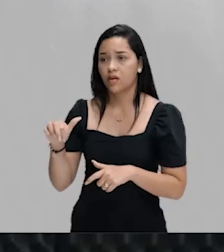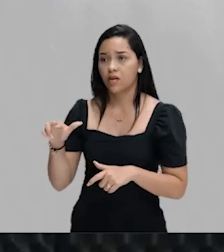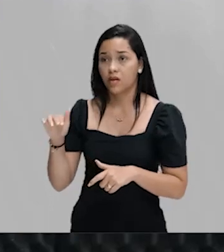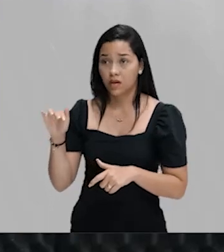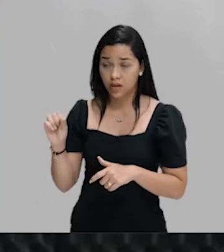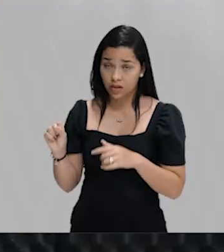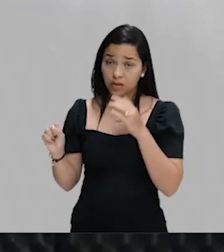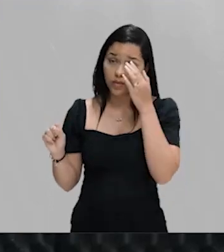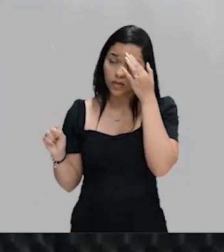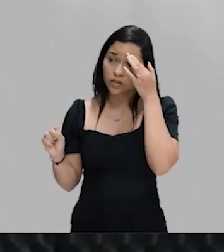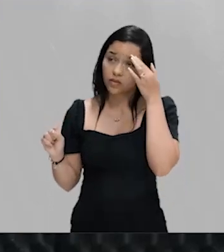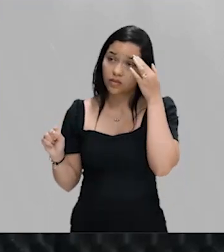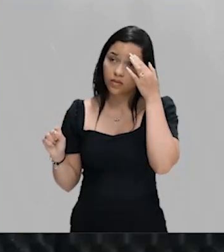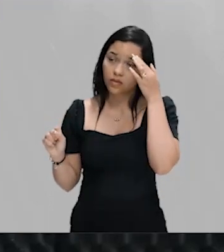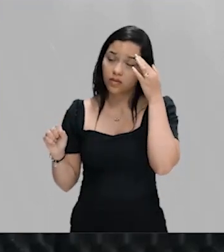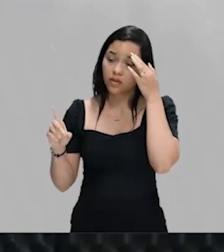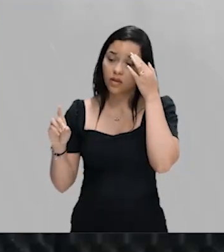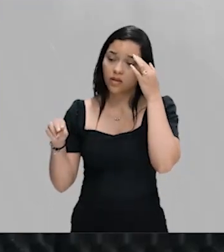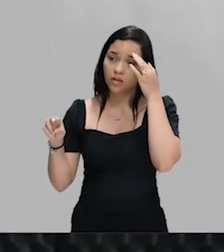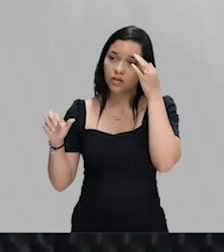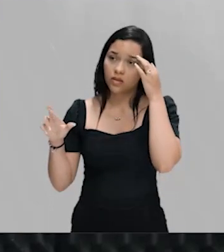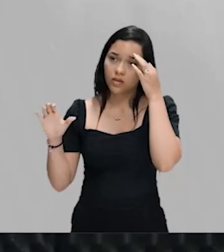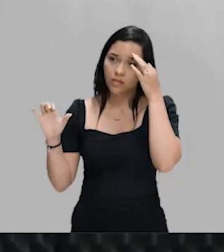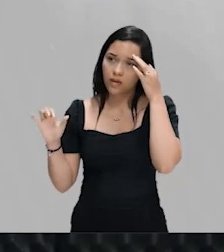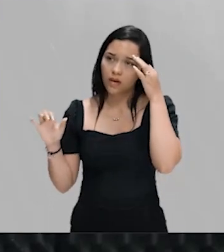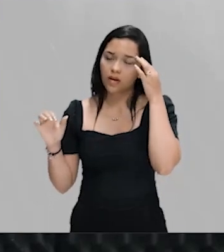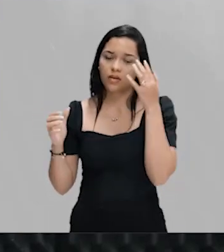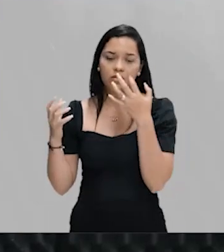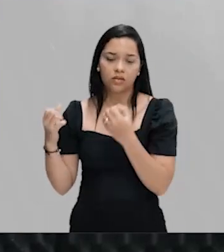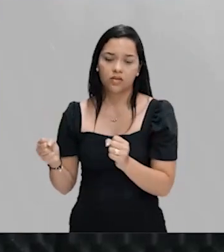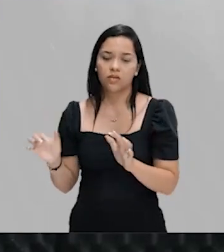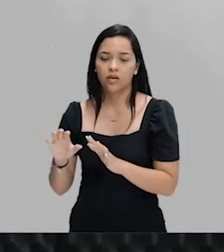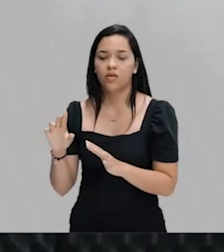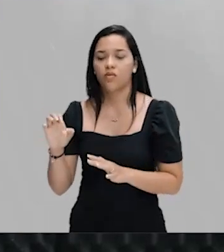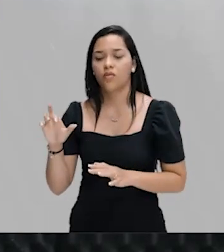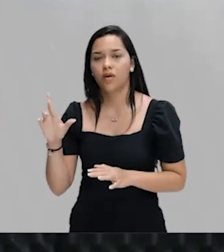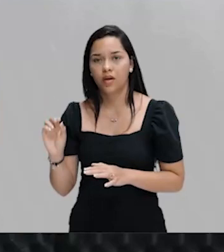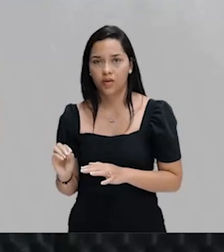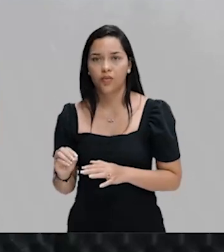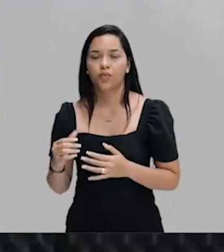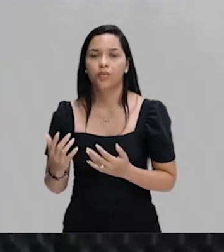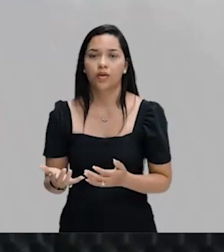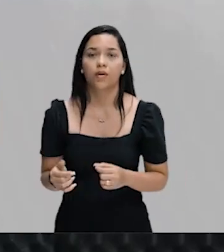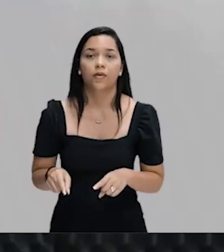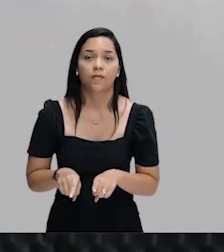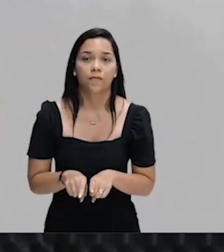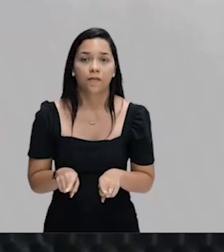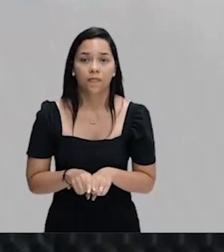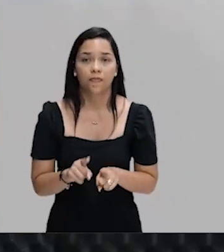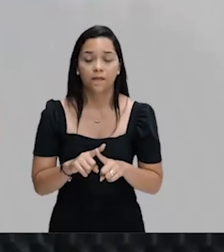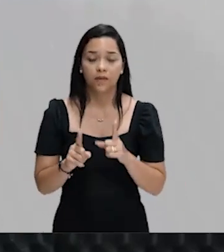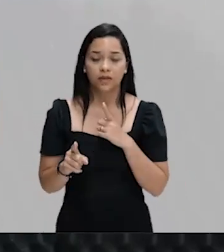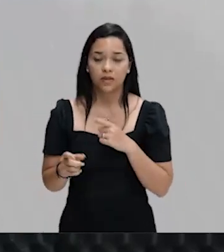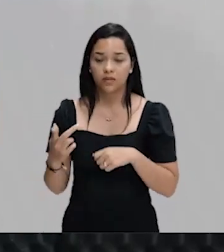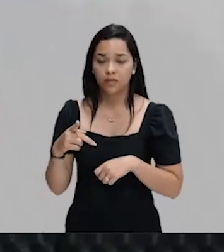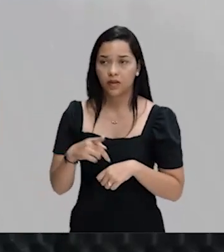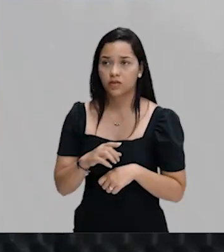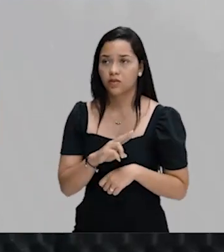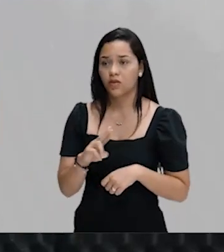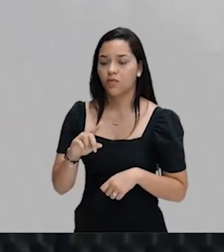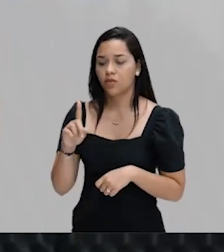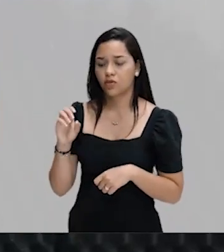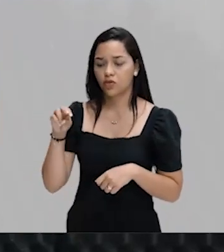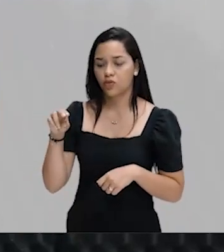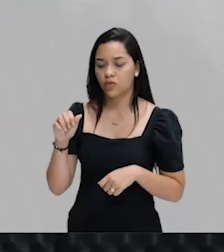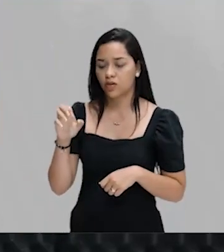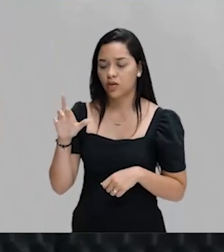esterlina, tá certo? A Dinamarca também, a Suécia também não adotaram o euro como moeda oficial, tá bom? Mas tem os países da chamada zona do